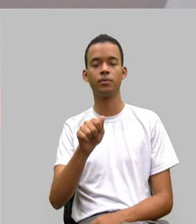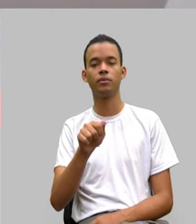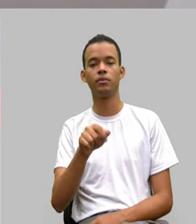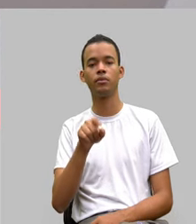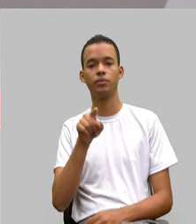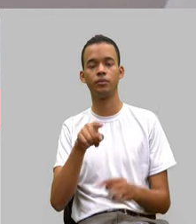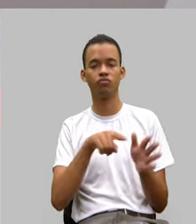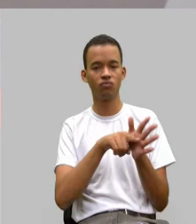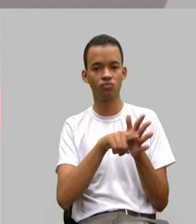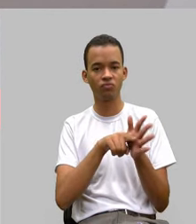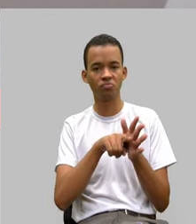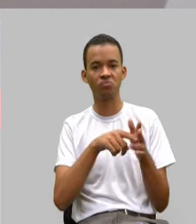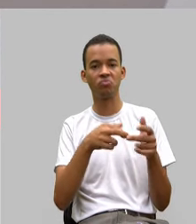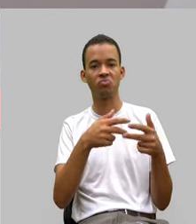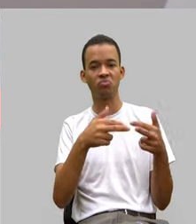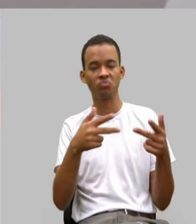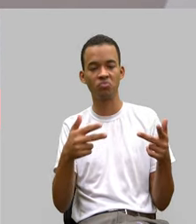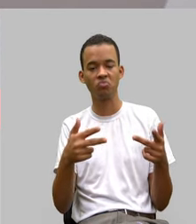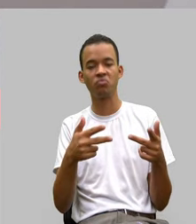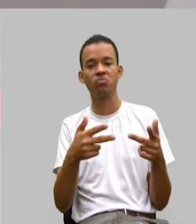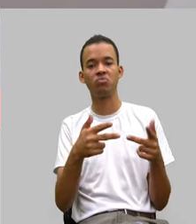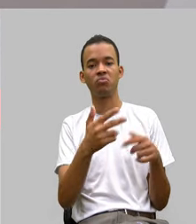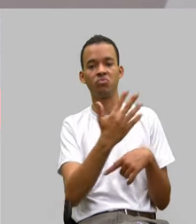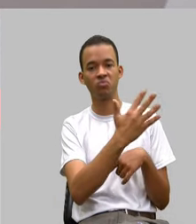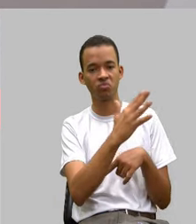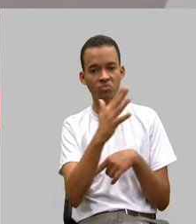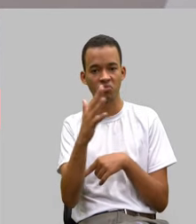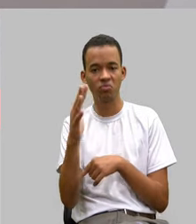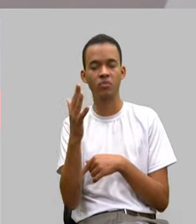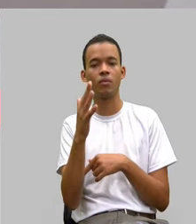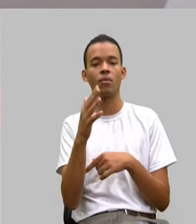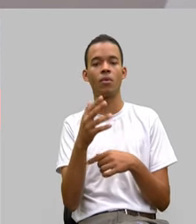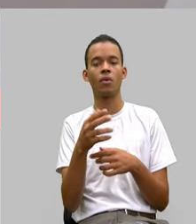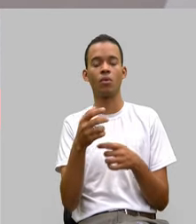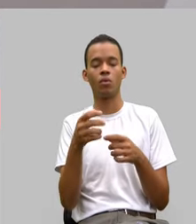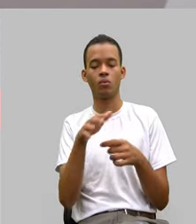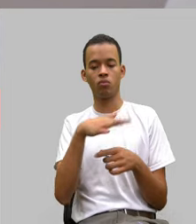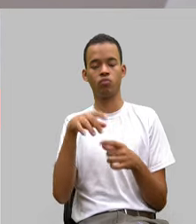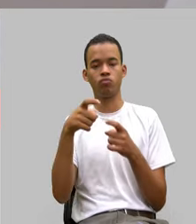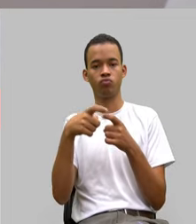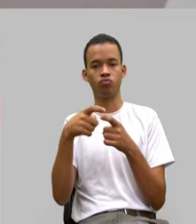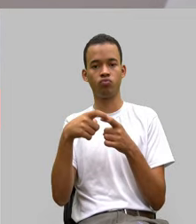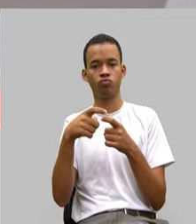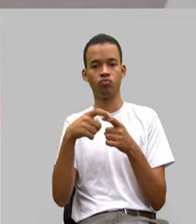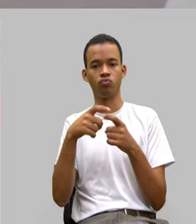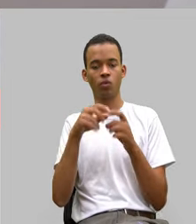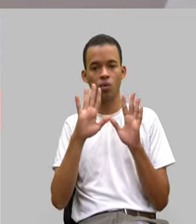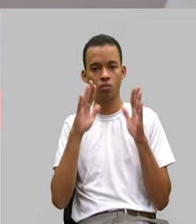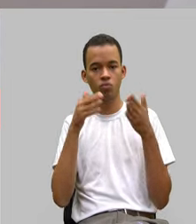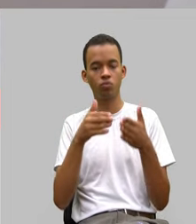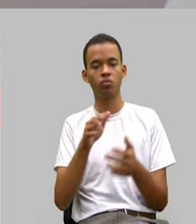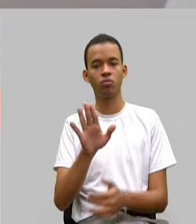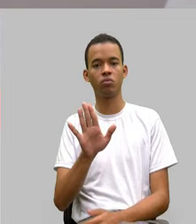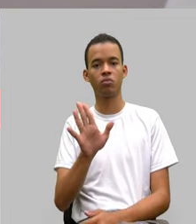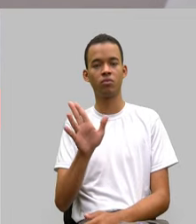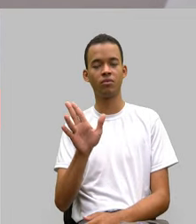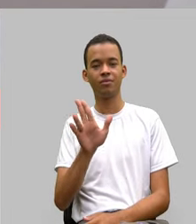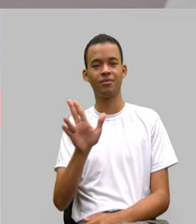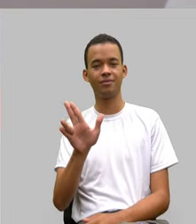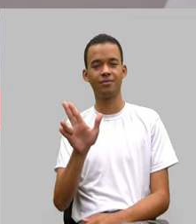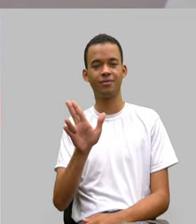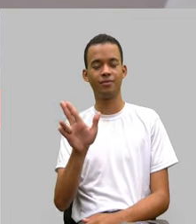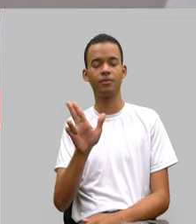medicinais com ênfase nos cannabis representando João Crisóstomo de Rezende Júnior reitor da